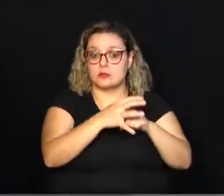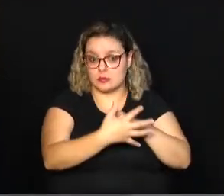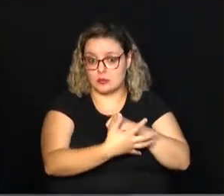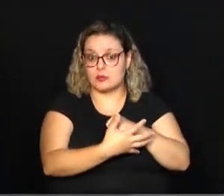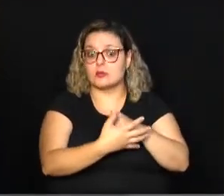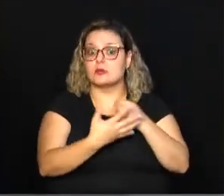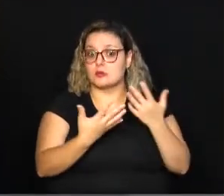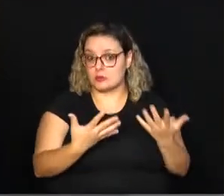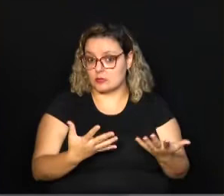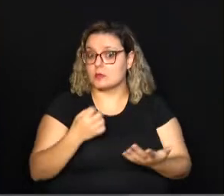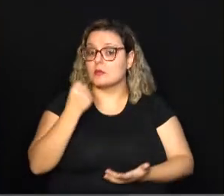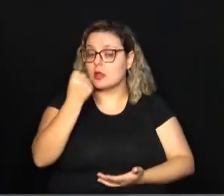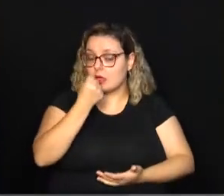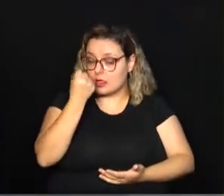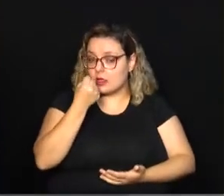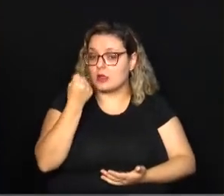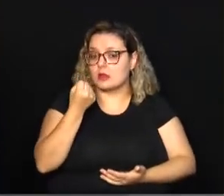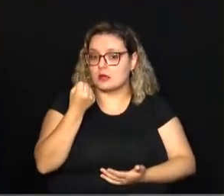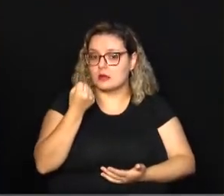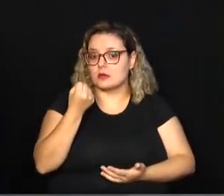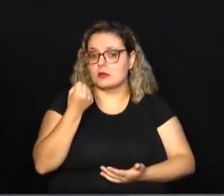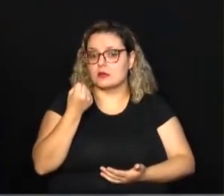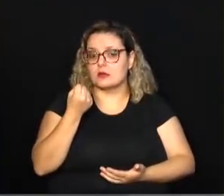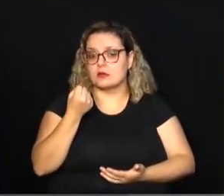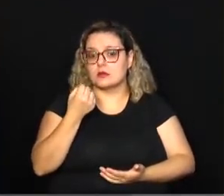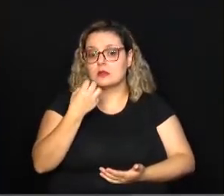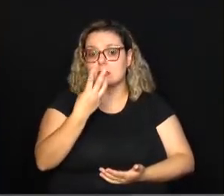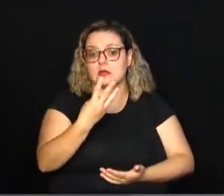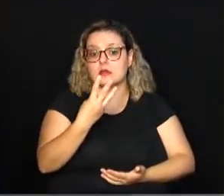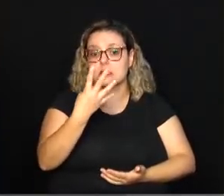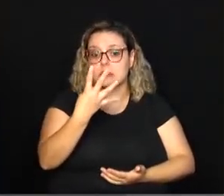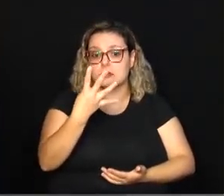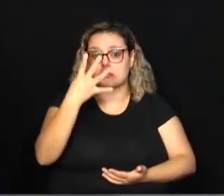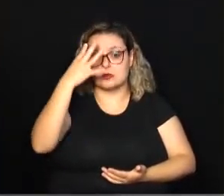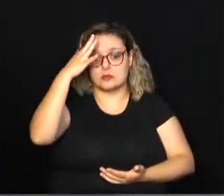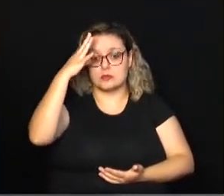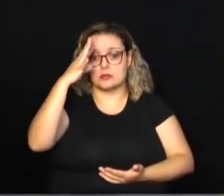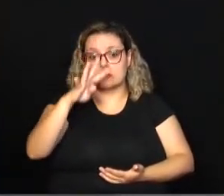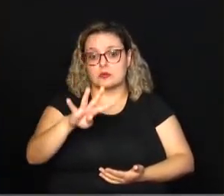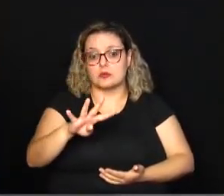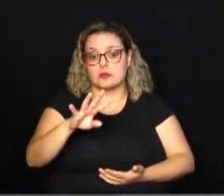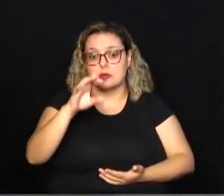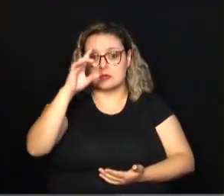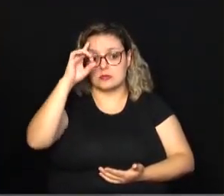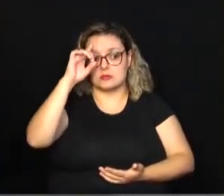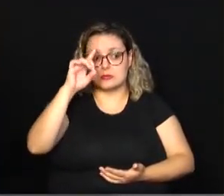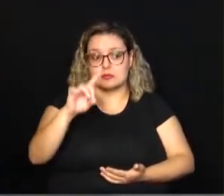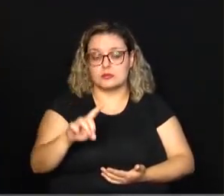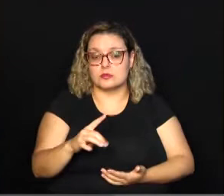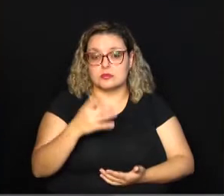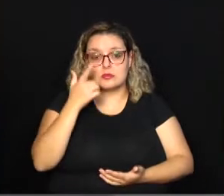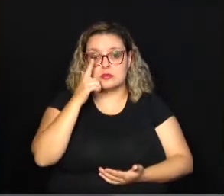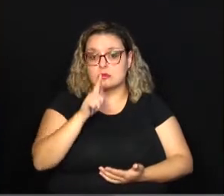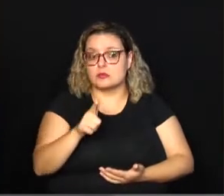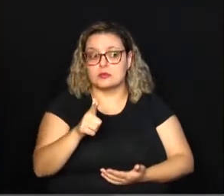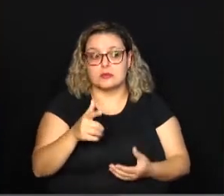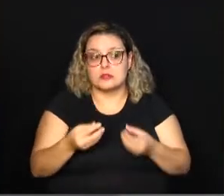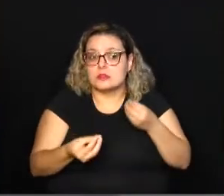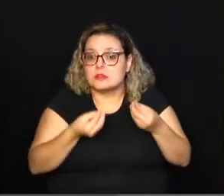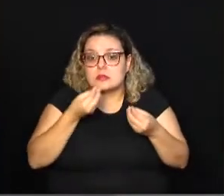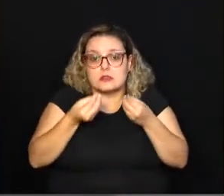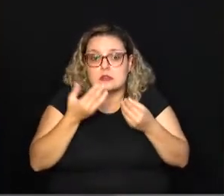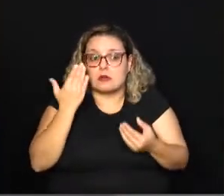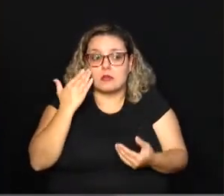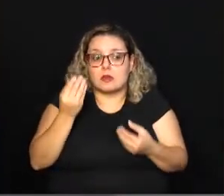do Covid. Passado aí 3, 4 dias não conseguir uma informação de como está o estado do seu familiar, isso é